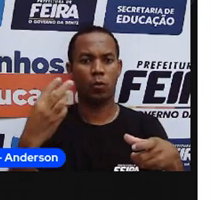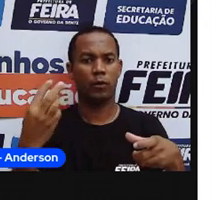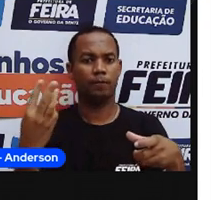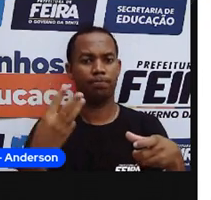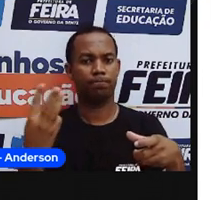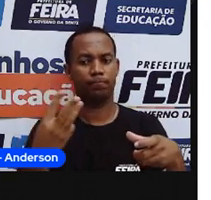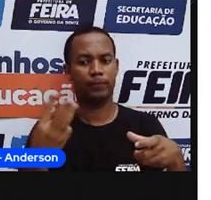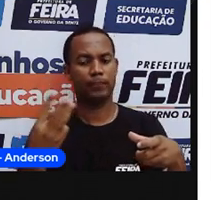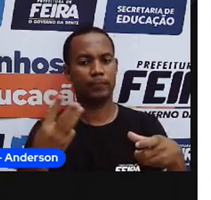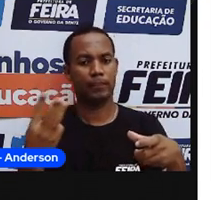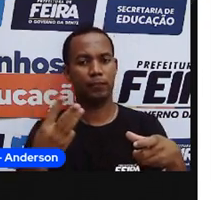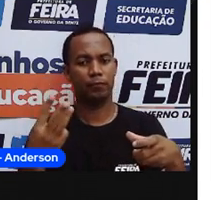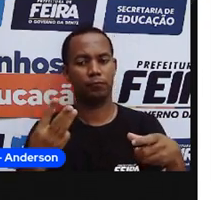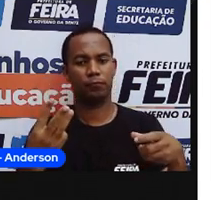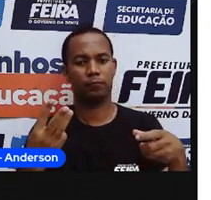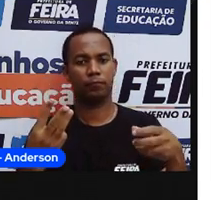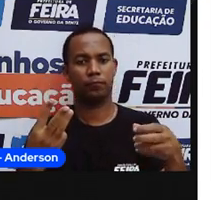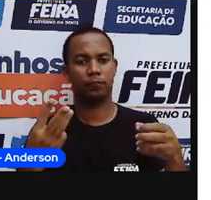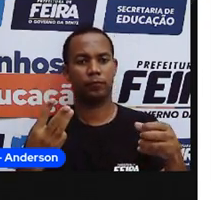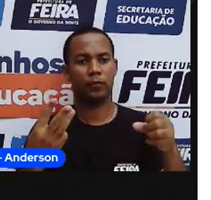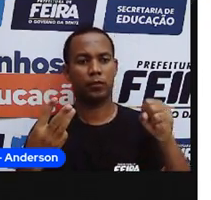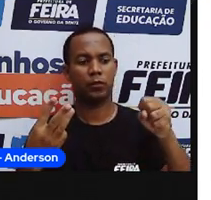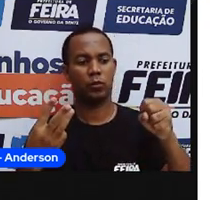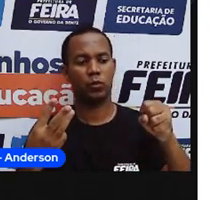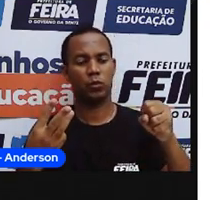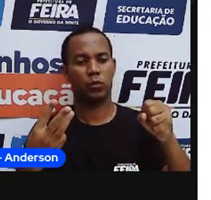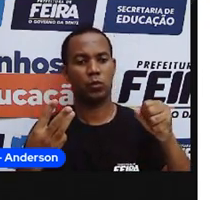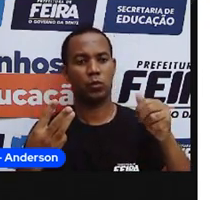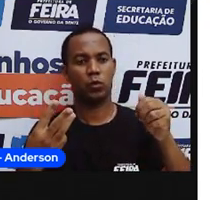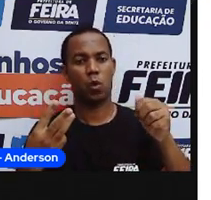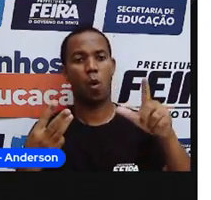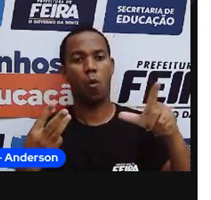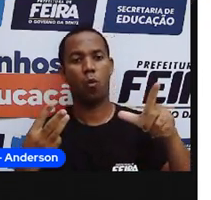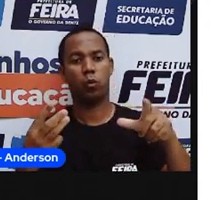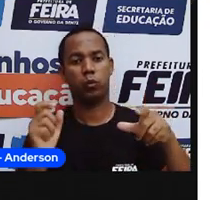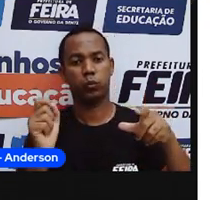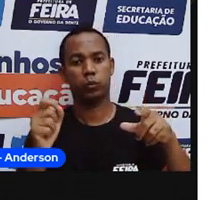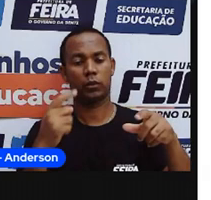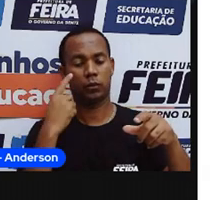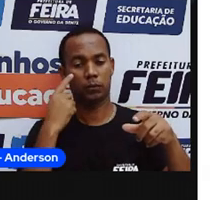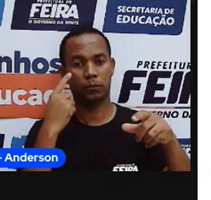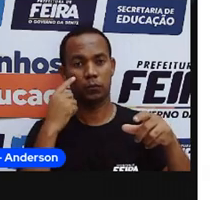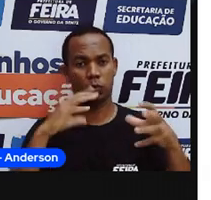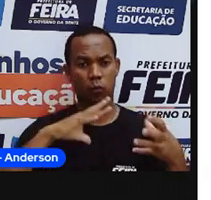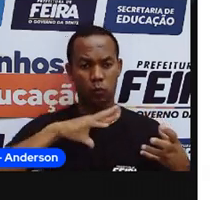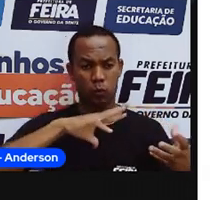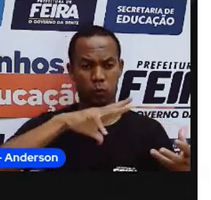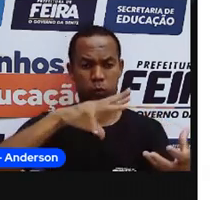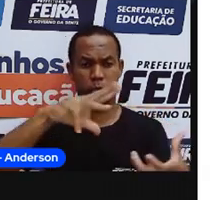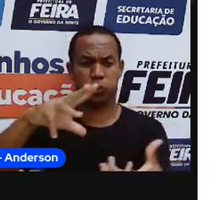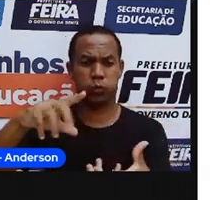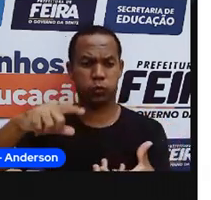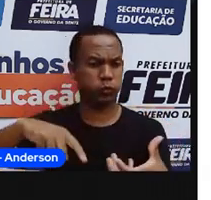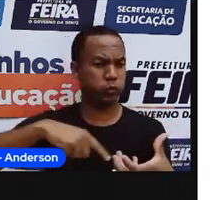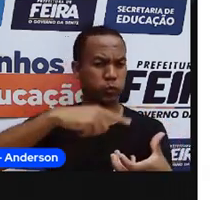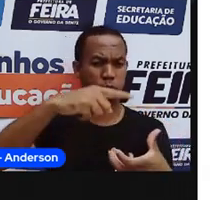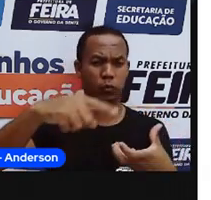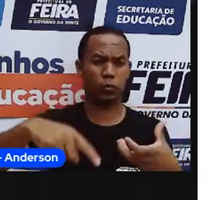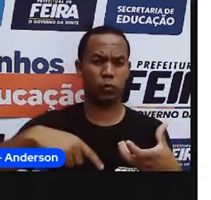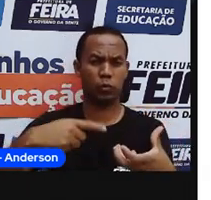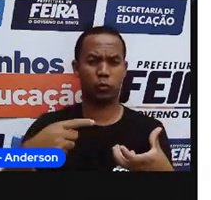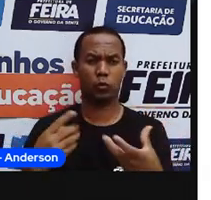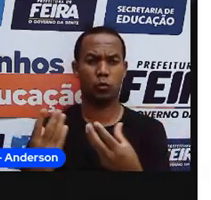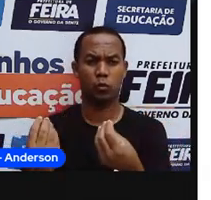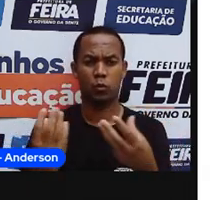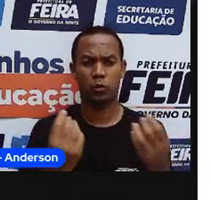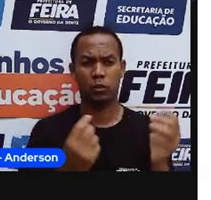o quê? Depois do Sol. O Sol está ali, você vai contando, ela é o terceiro. O universo é muito complexo, né? E